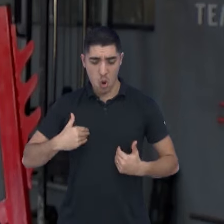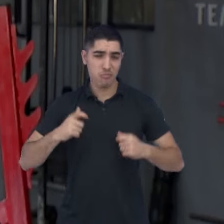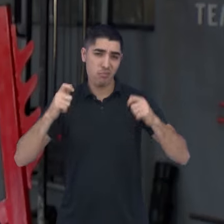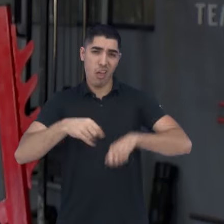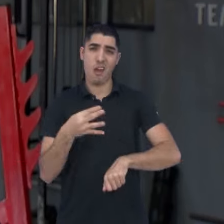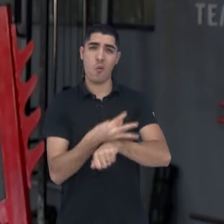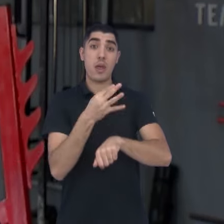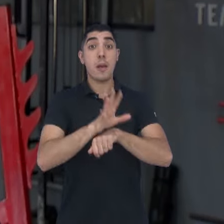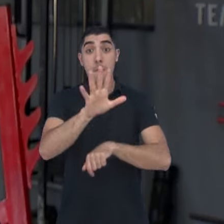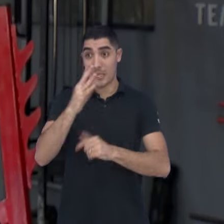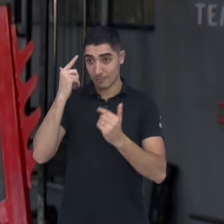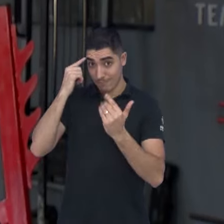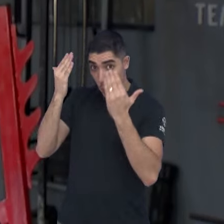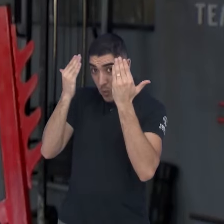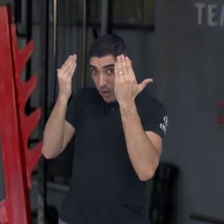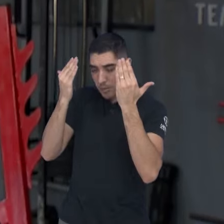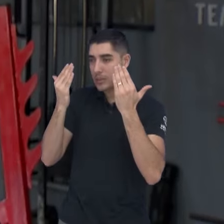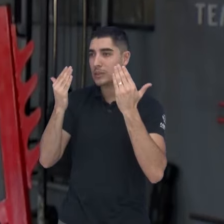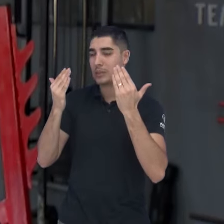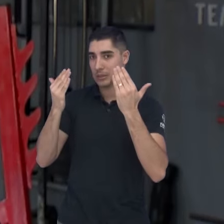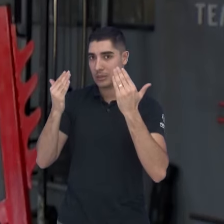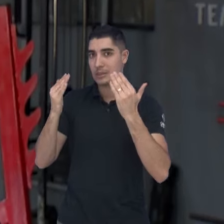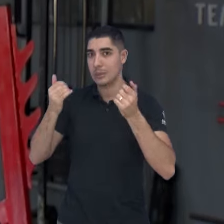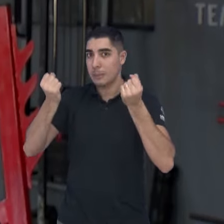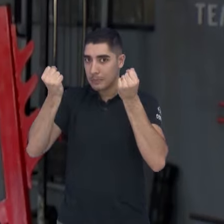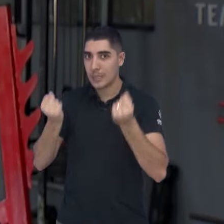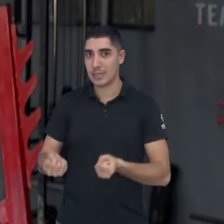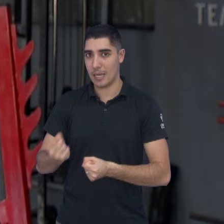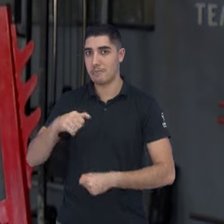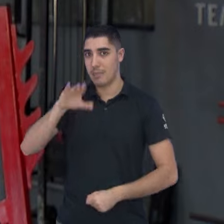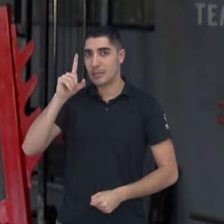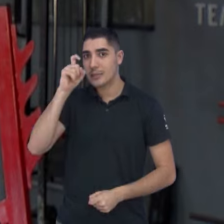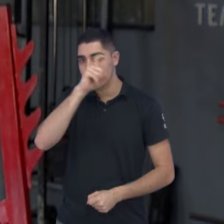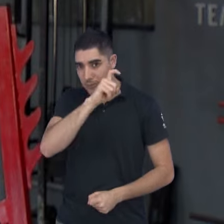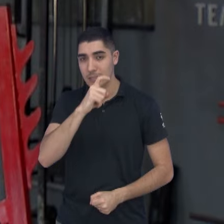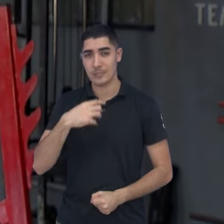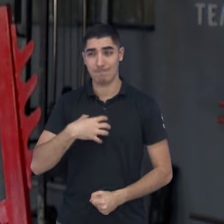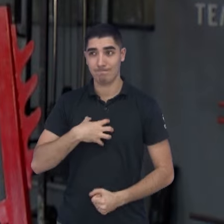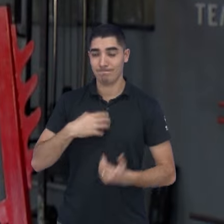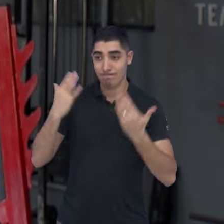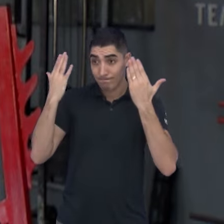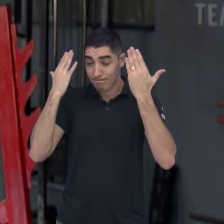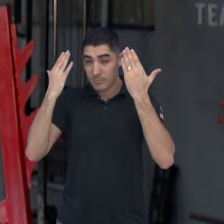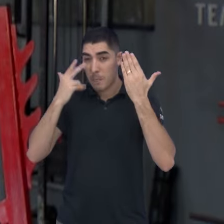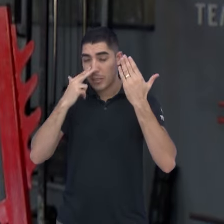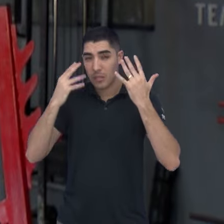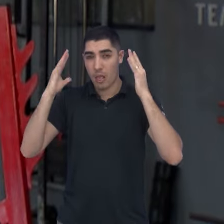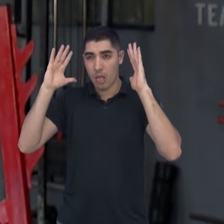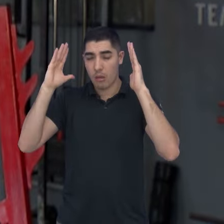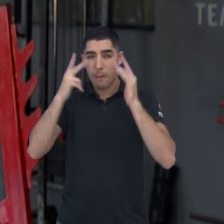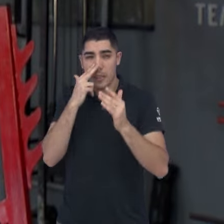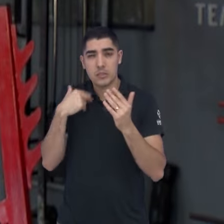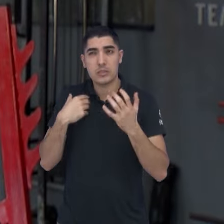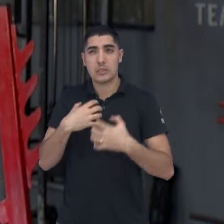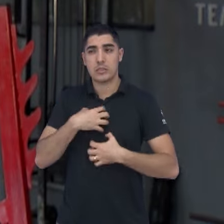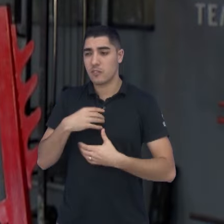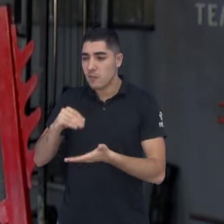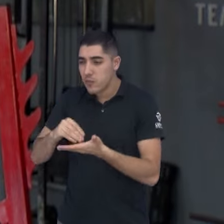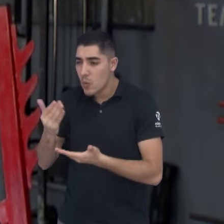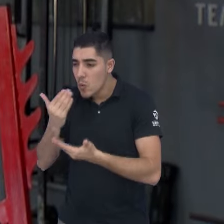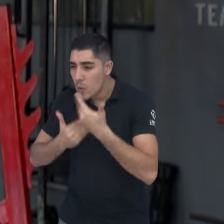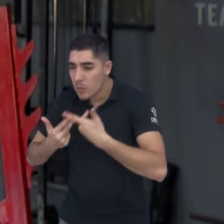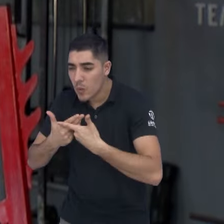Mas a parte mental é o que mais conta, né? O psicológico ele fica muito, muito abalado pela falta de